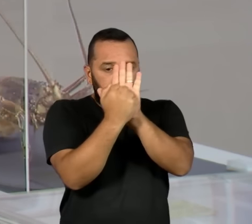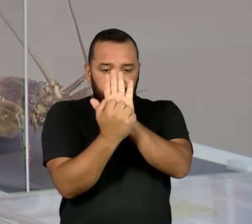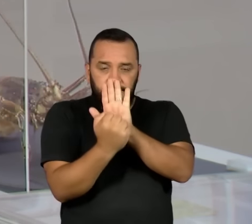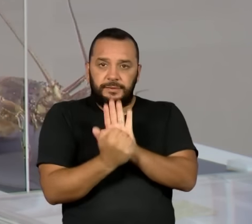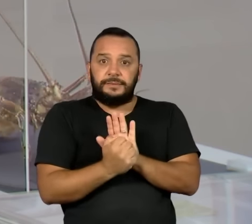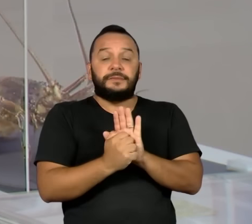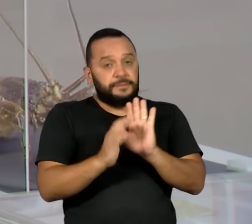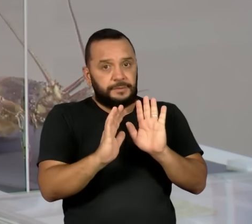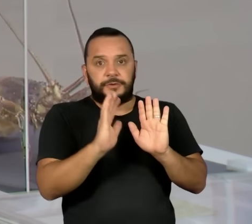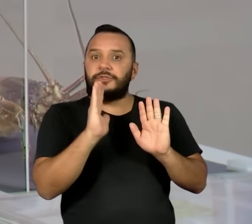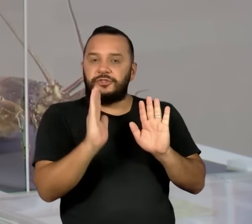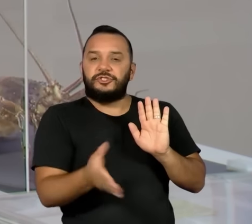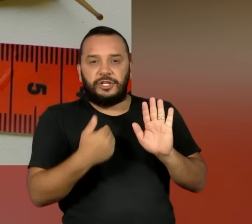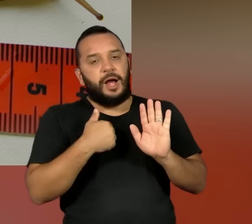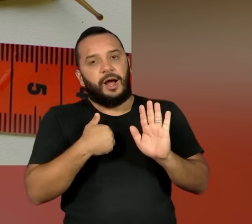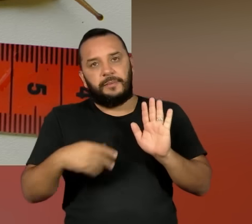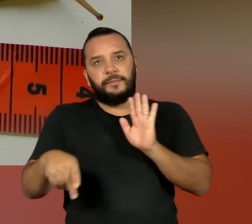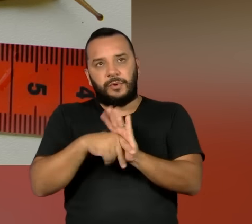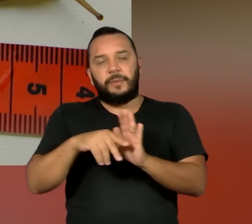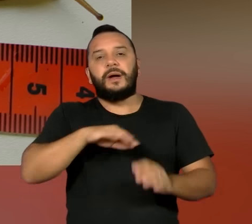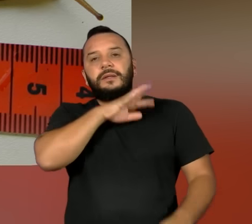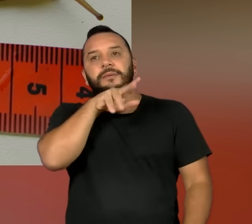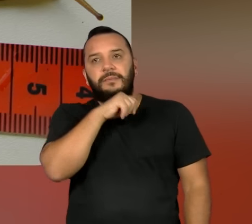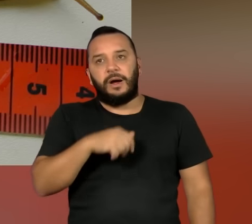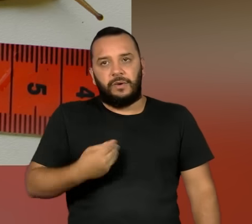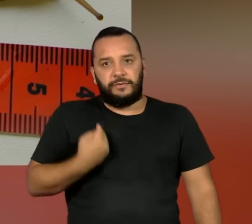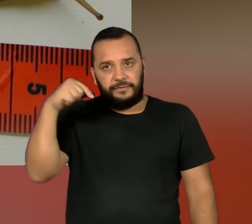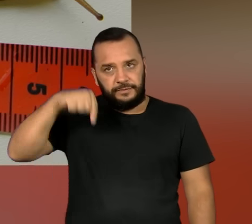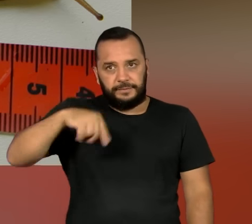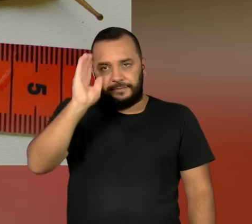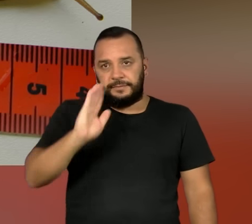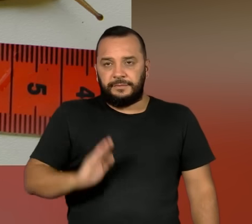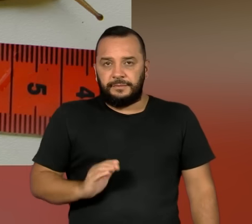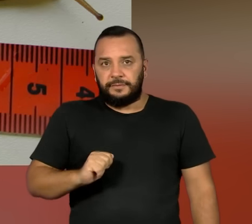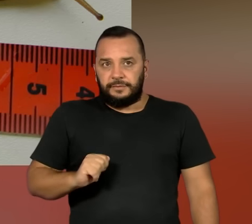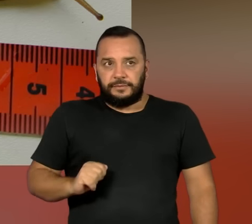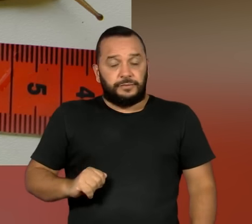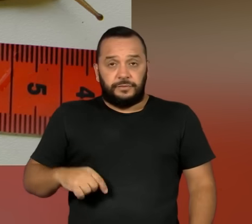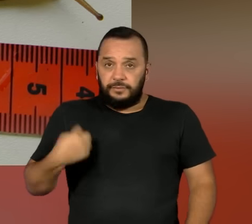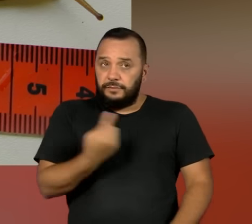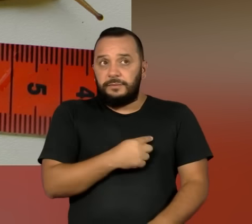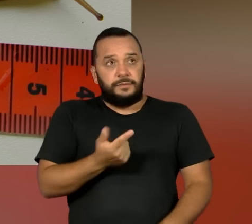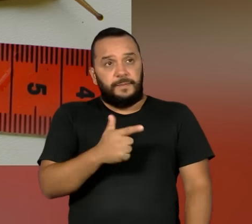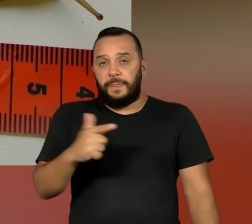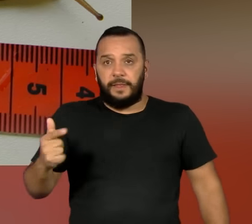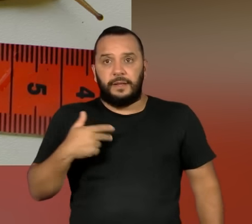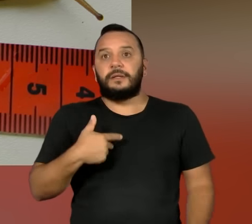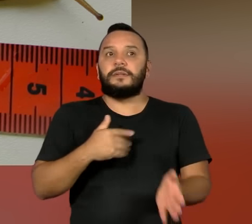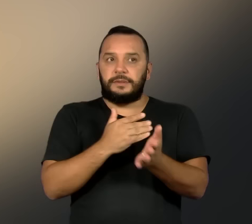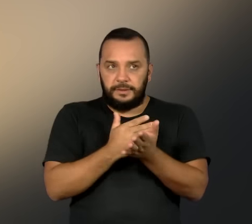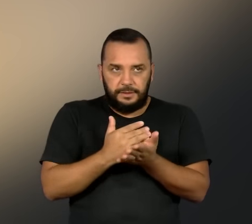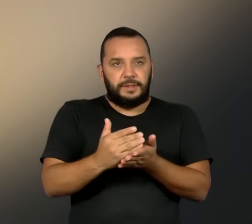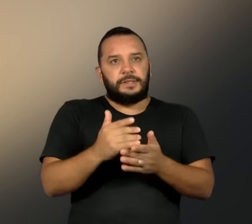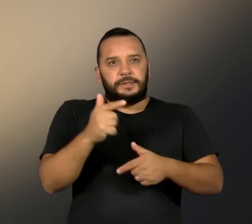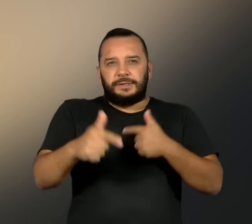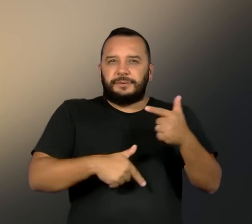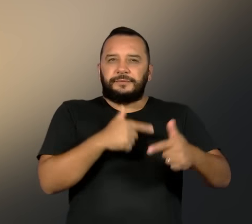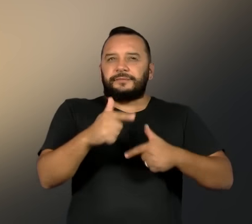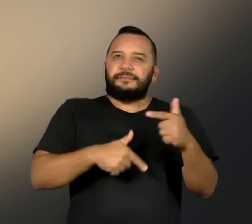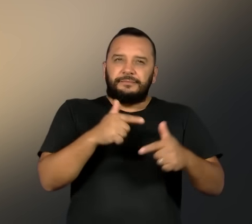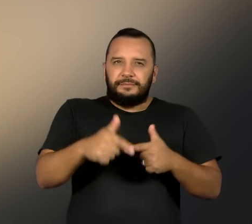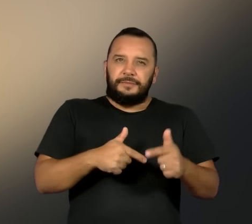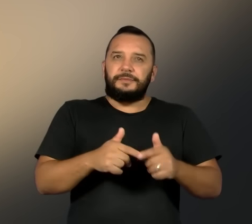inicial da fauna brasileira, dos animais que ocorrem no Brasil. Nós não tínhamos isso. Então, começa-se um trabalho intenso